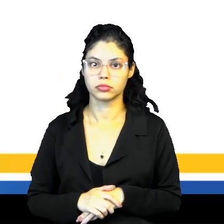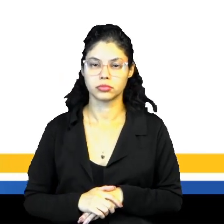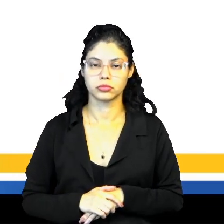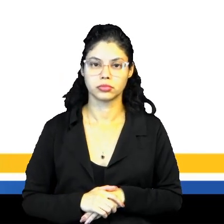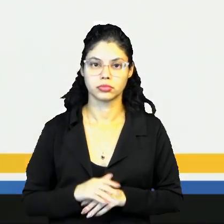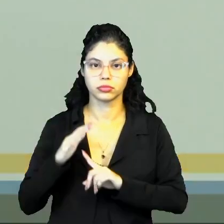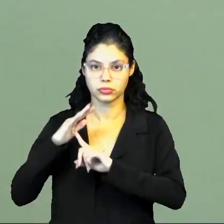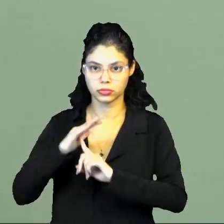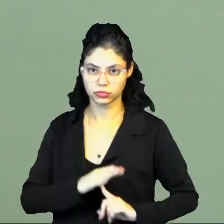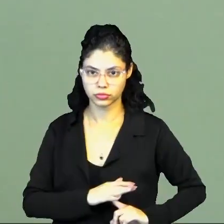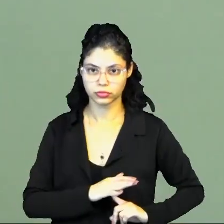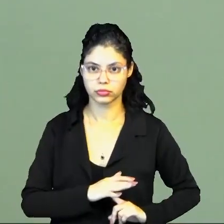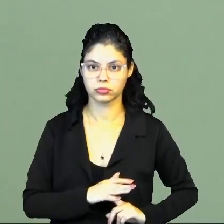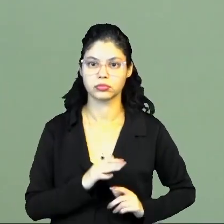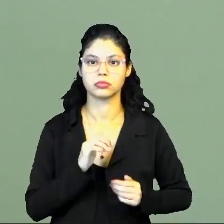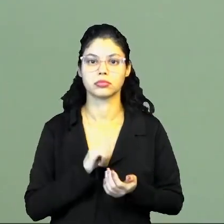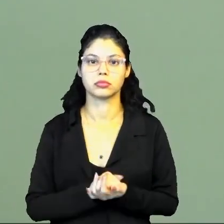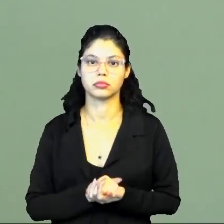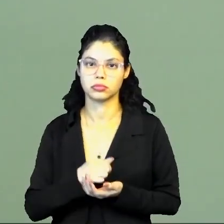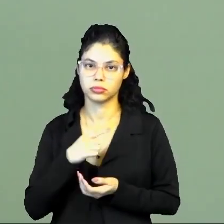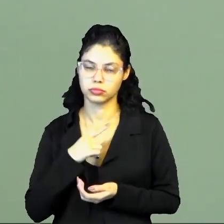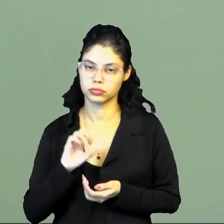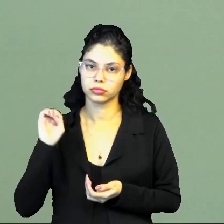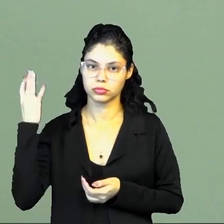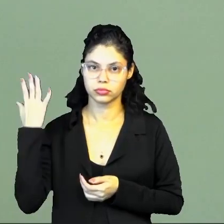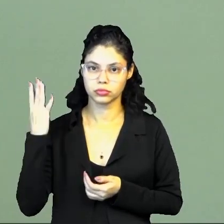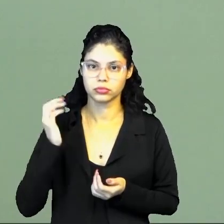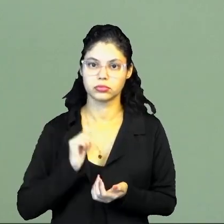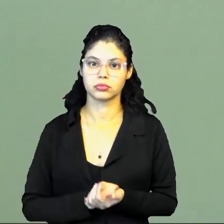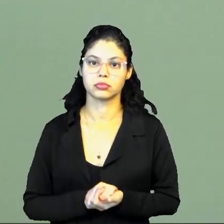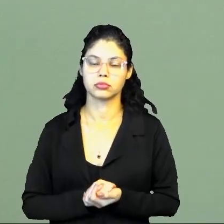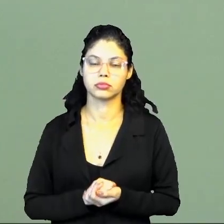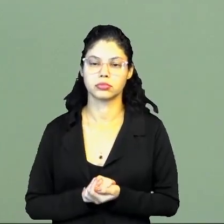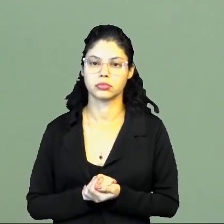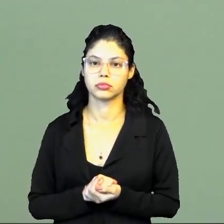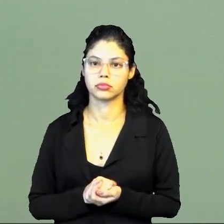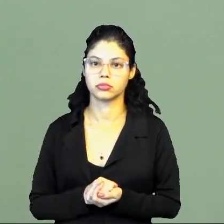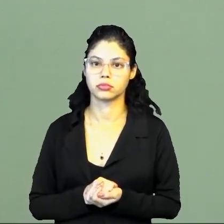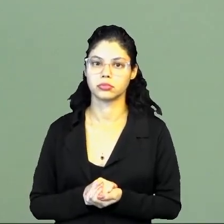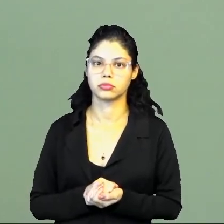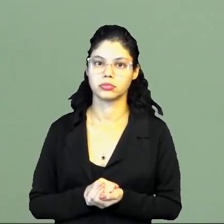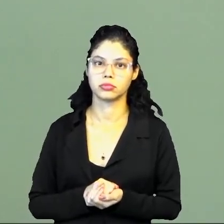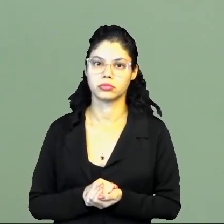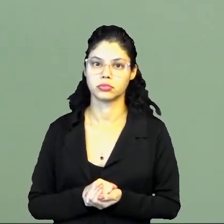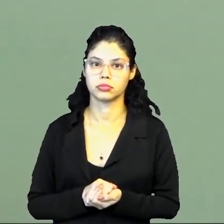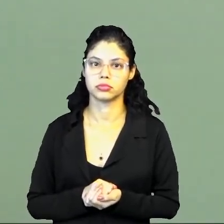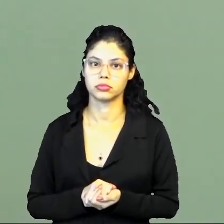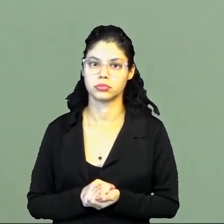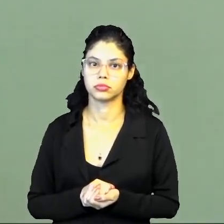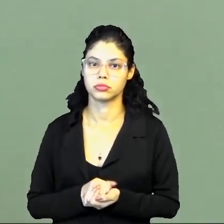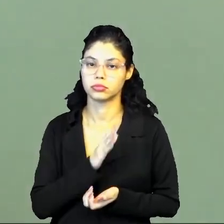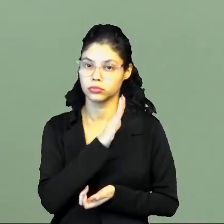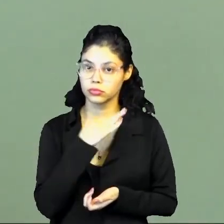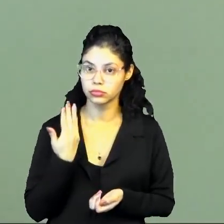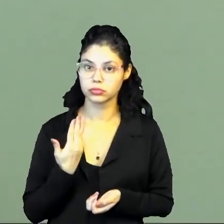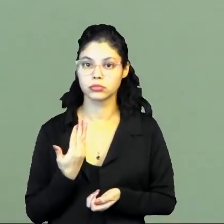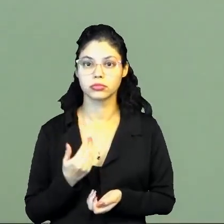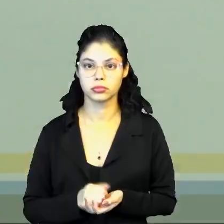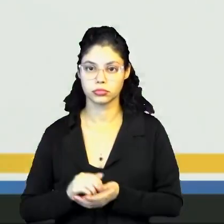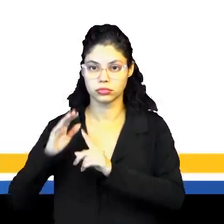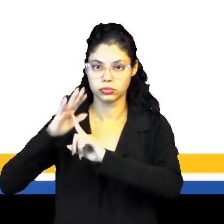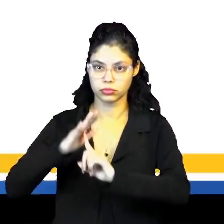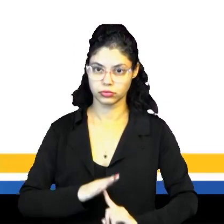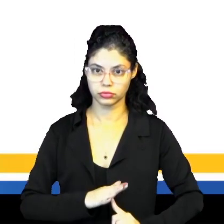principalmente a depressão, né, que tem sido um dos causadores aí, a maior taxa de suicídio, né, causado